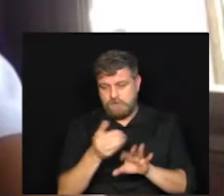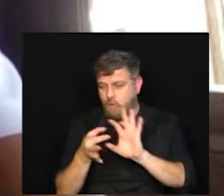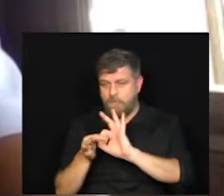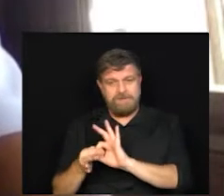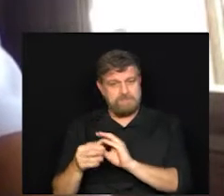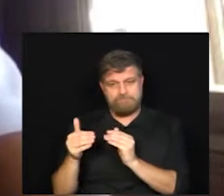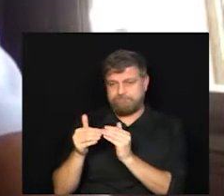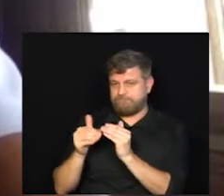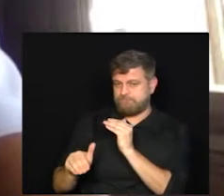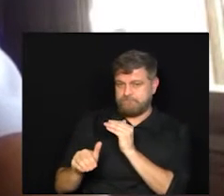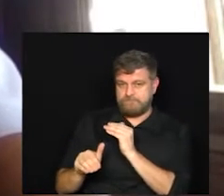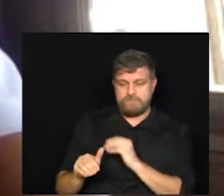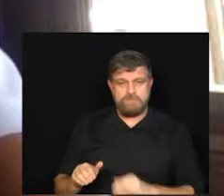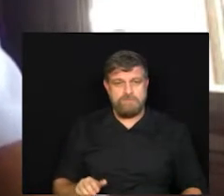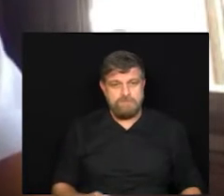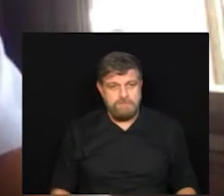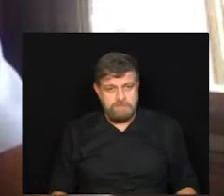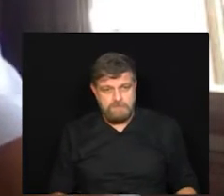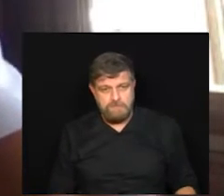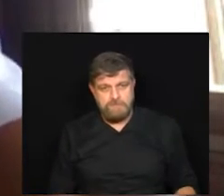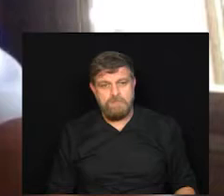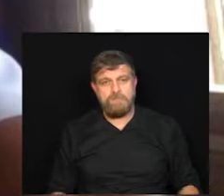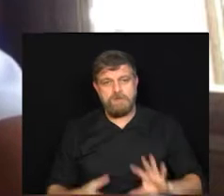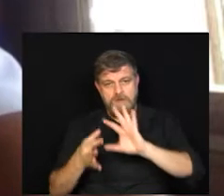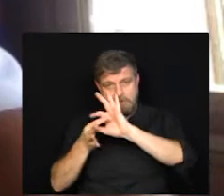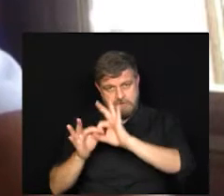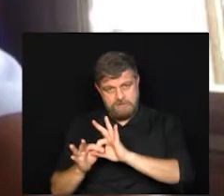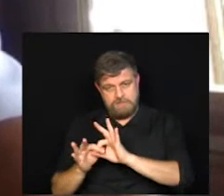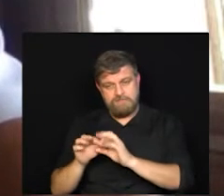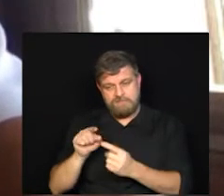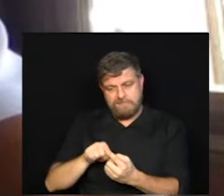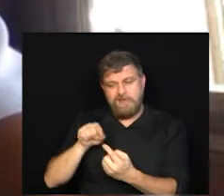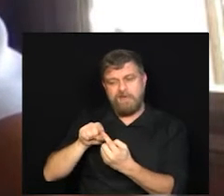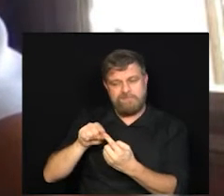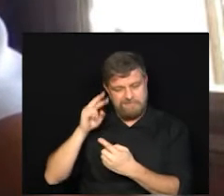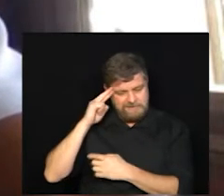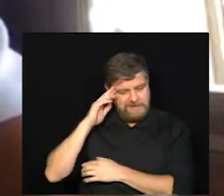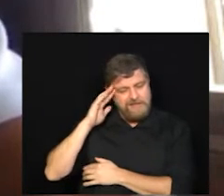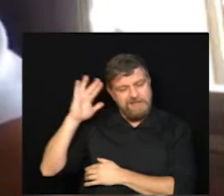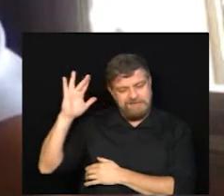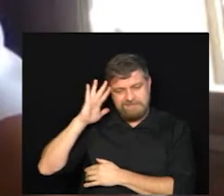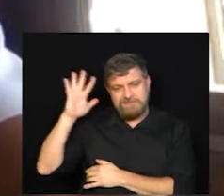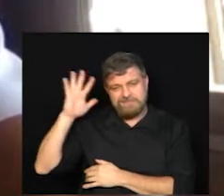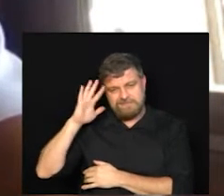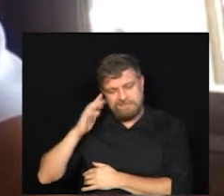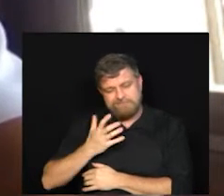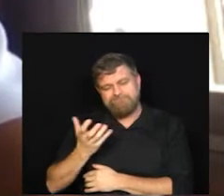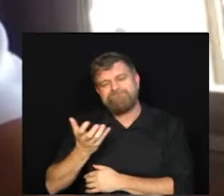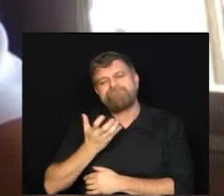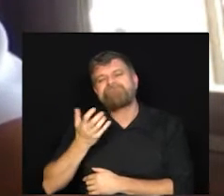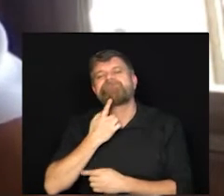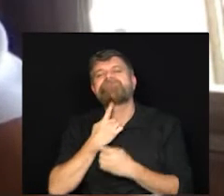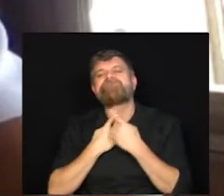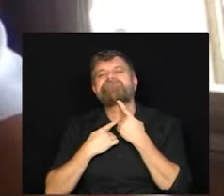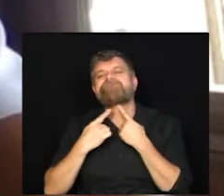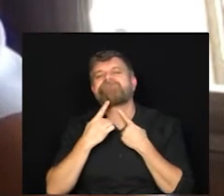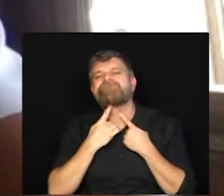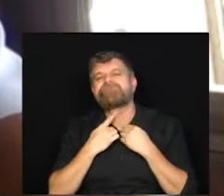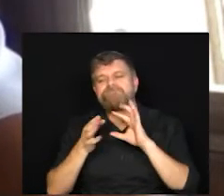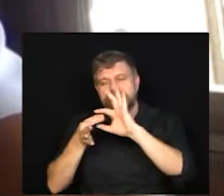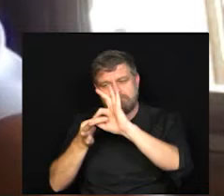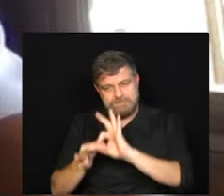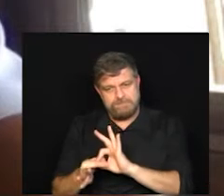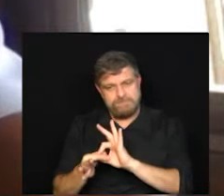Olímpicos. Mas os Jogos Olímpicos para mim é um sonho. Eu ainda pretendo fazer uma campanha